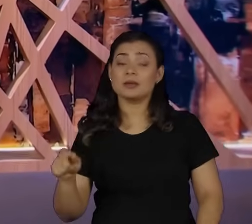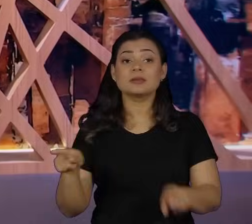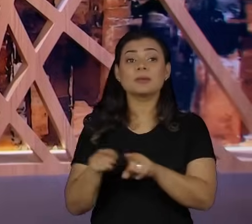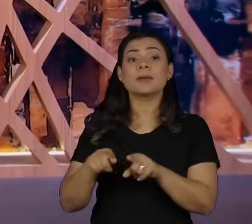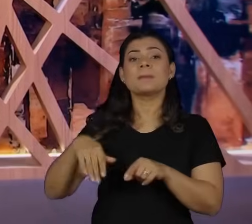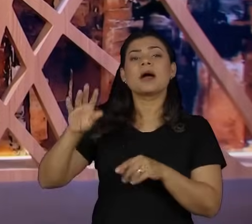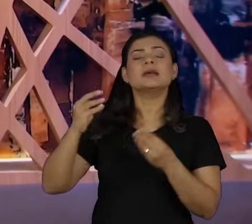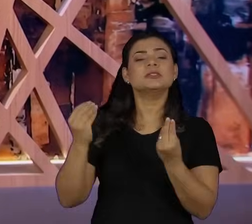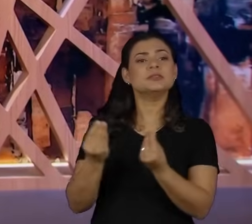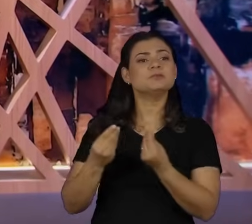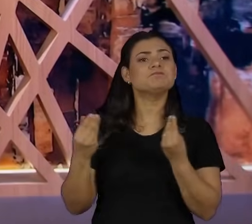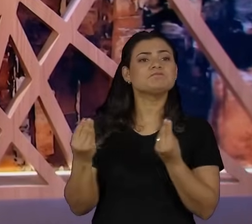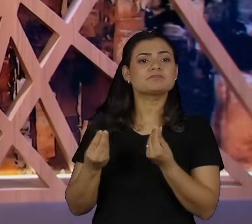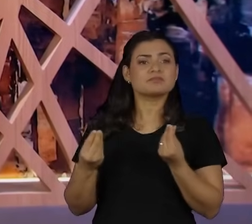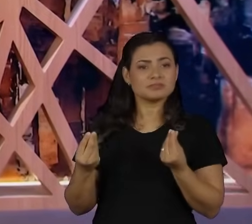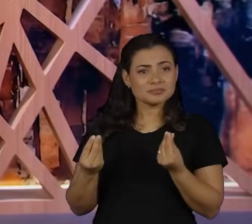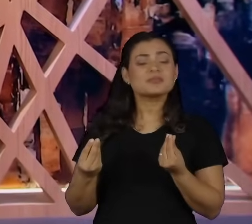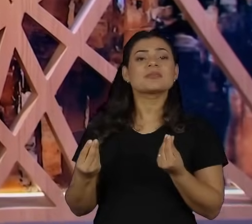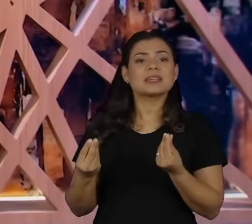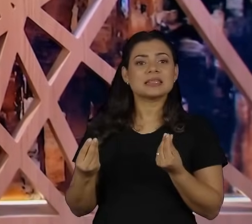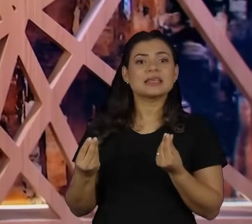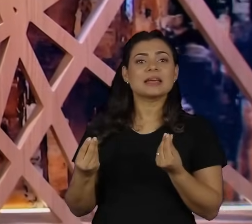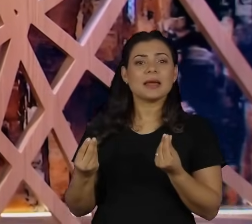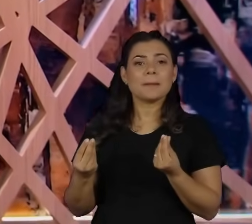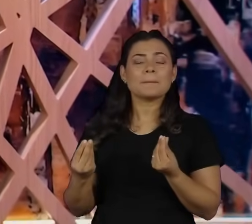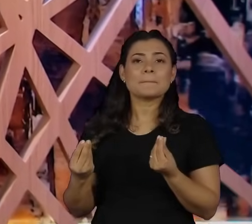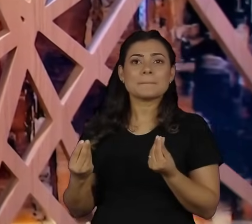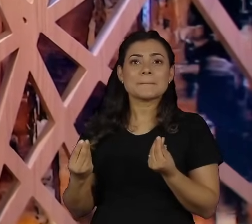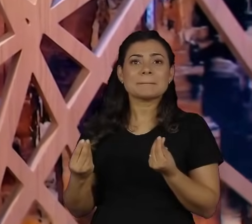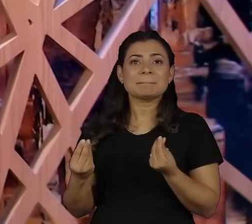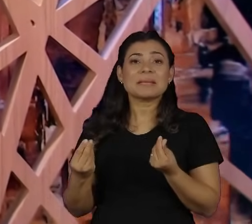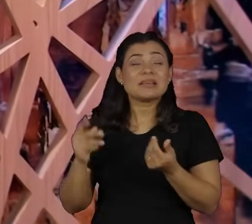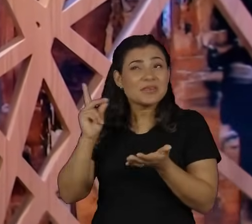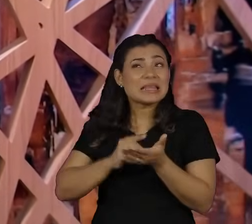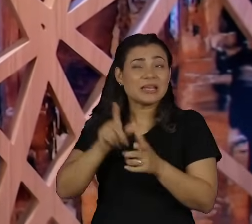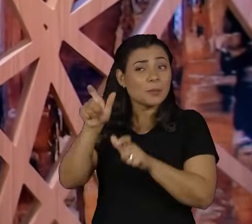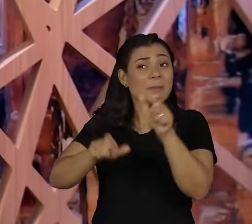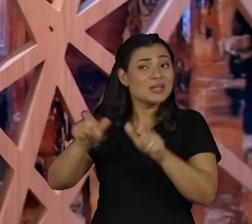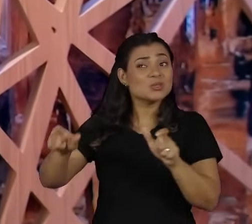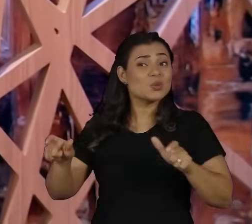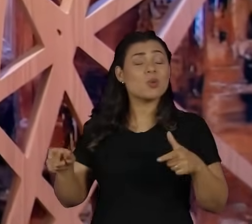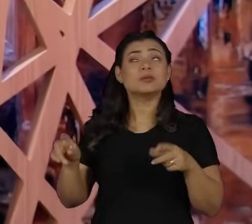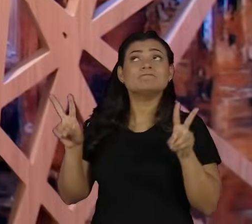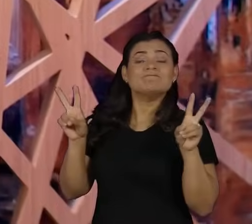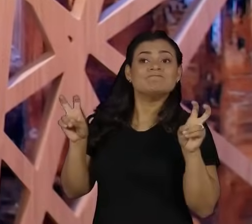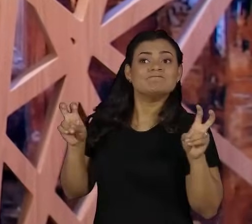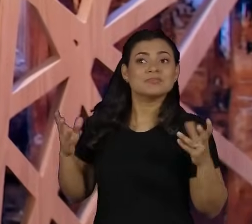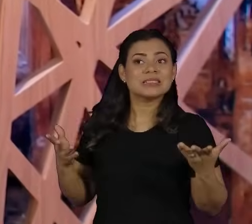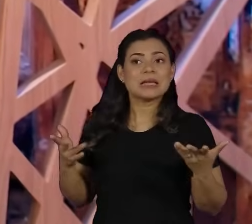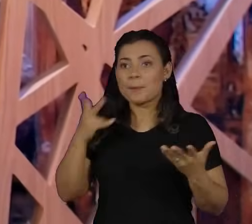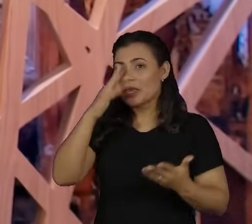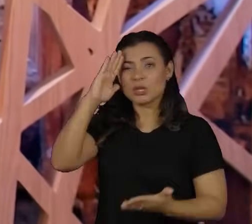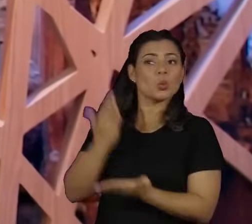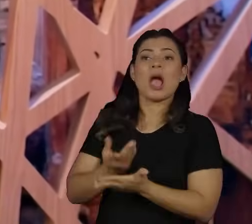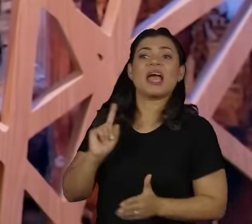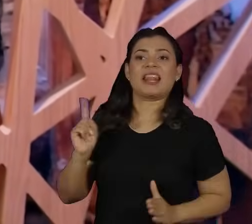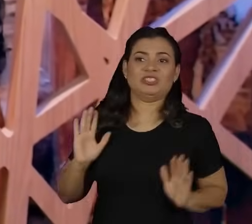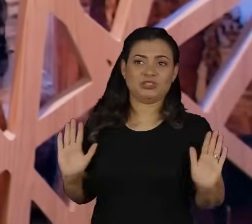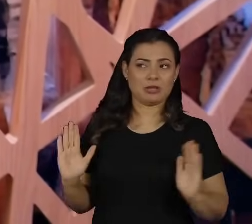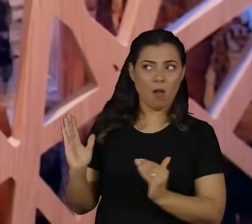tendo um problema muito grande de categoria, né, que é essa questão onde as pessoas não botam